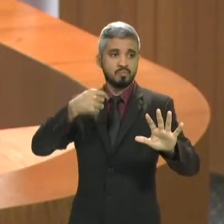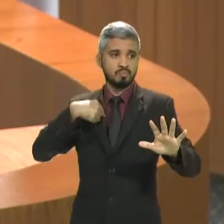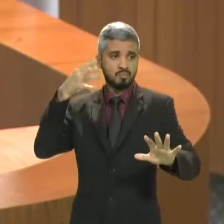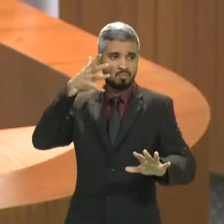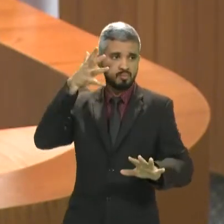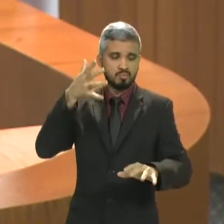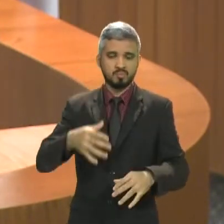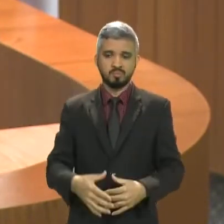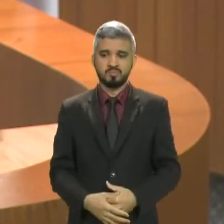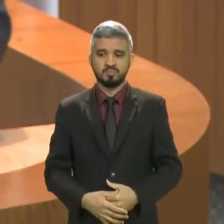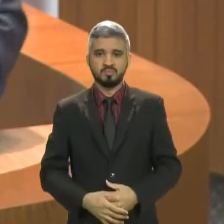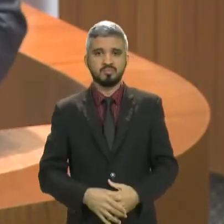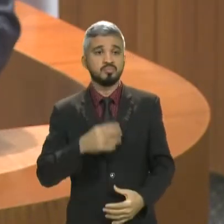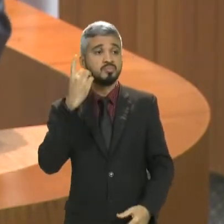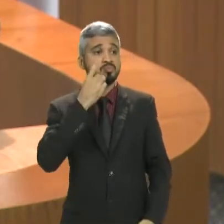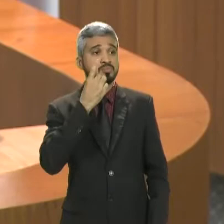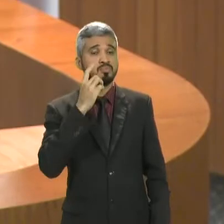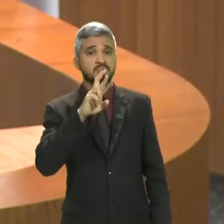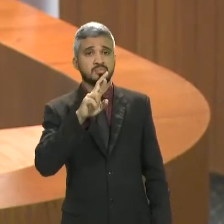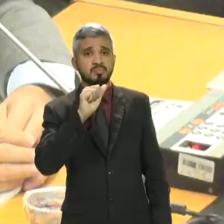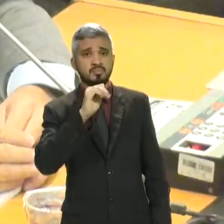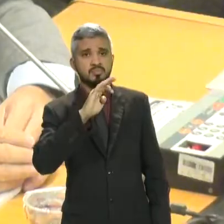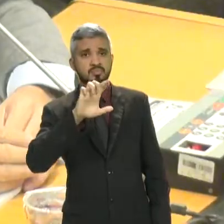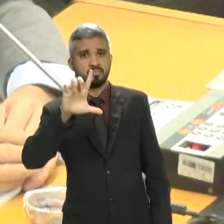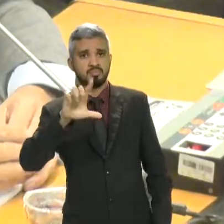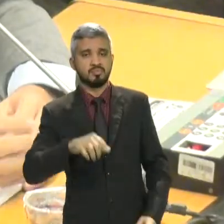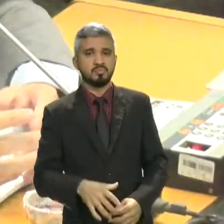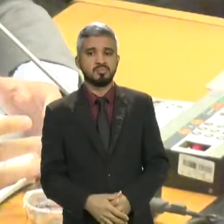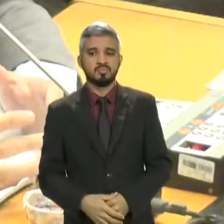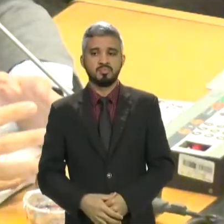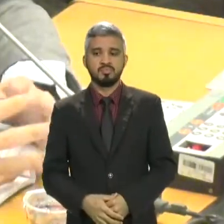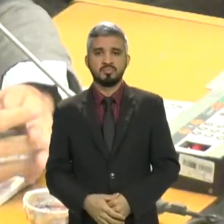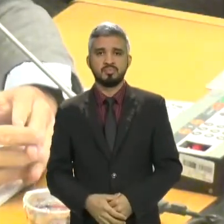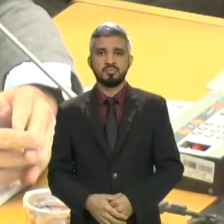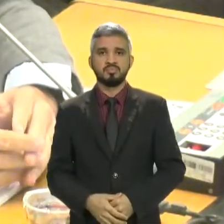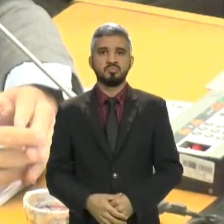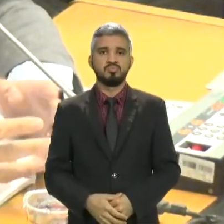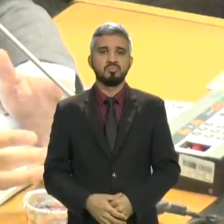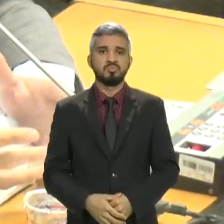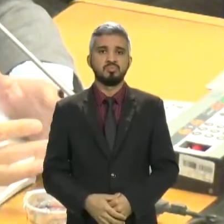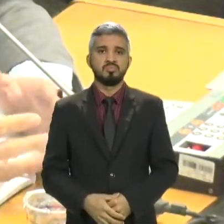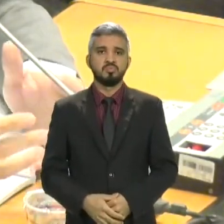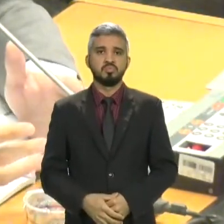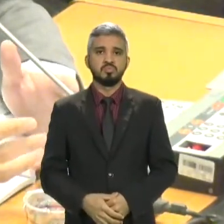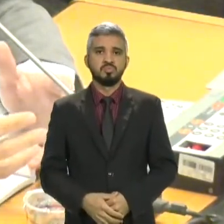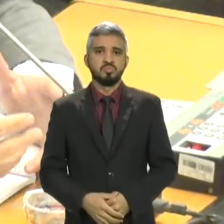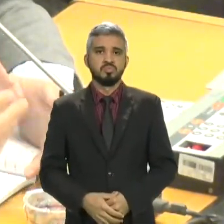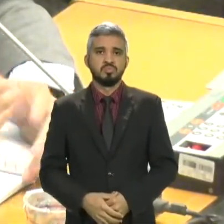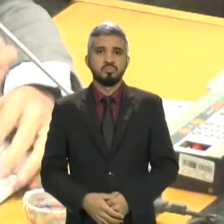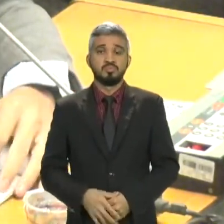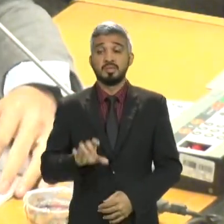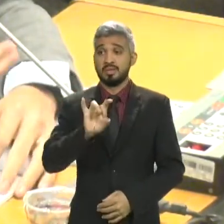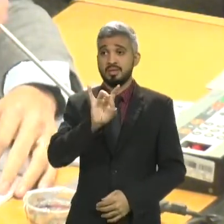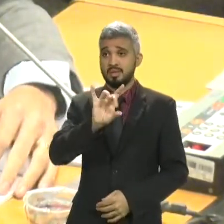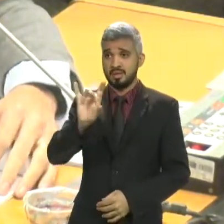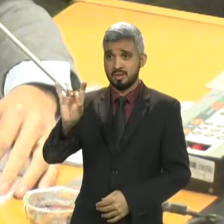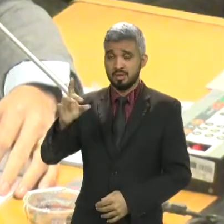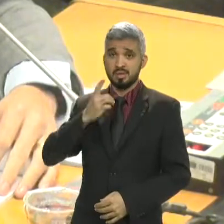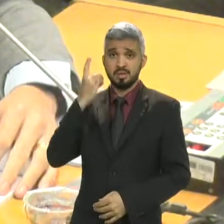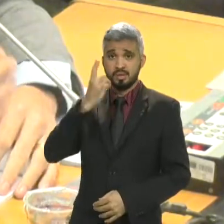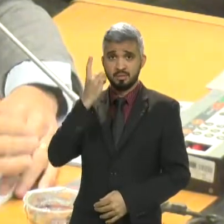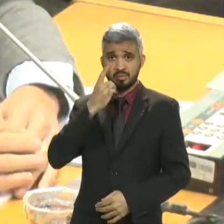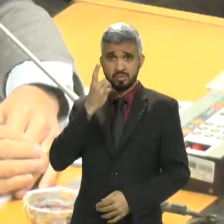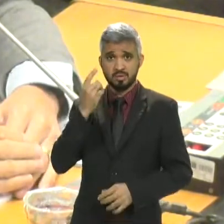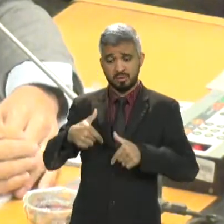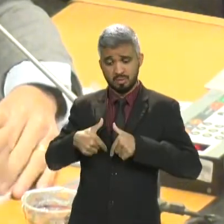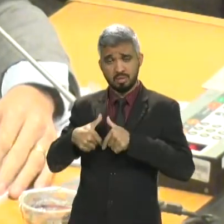deputado Rafael, meu discurso. Deputado Rafael, se Vossa Excelência saber qual a função do líder do governo. Cada deputado aqui é uma entidade, tem direito a brigar por achar aquilo que é